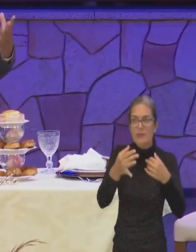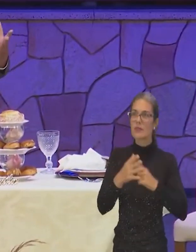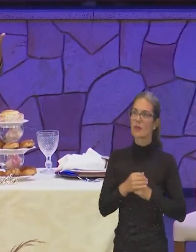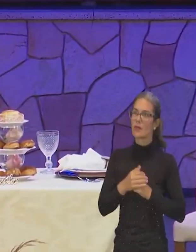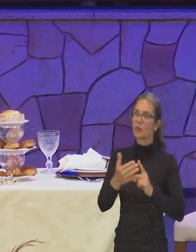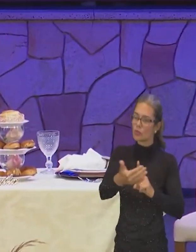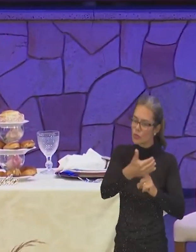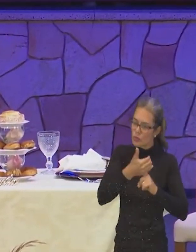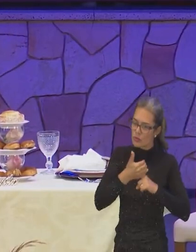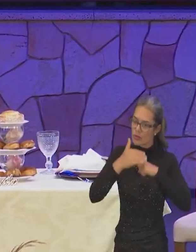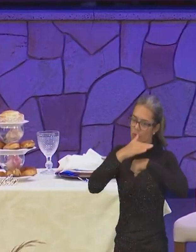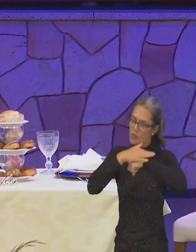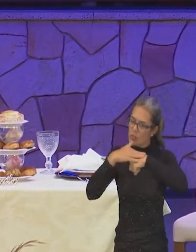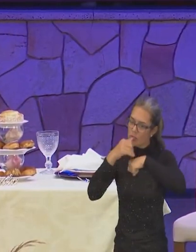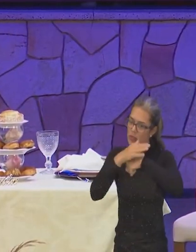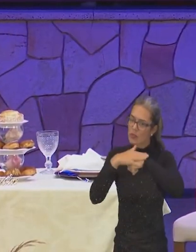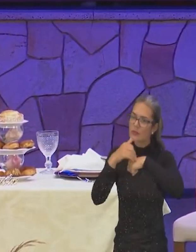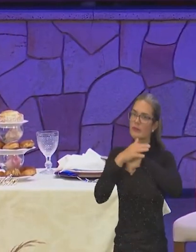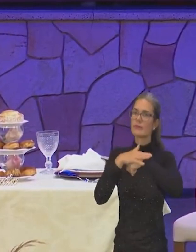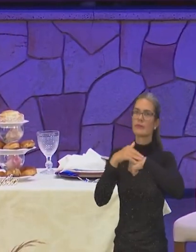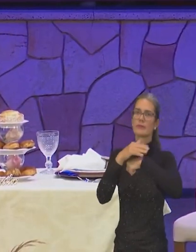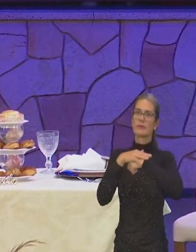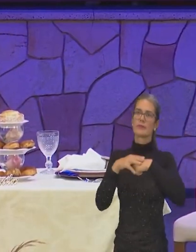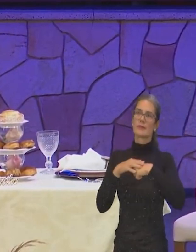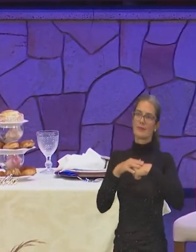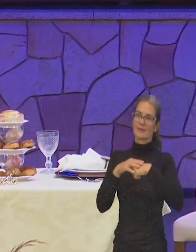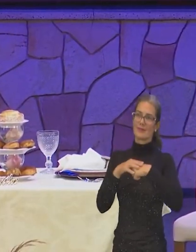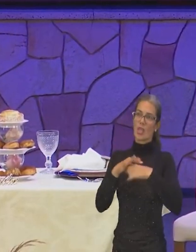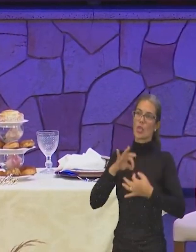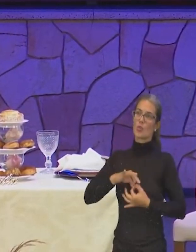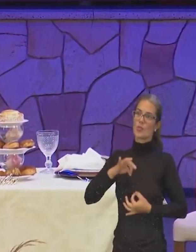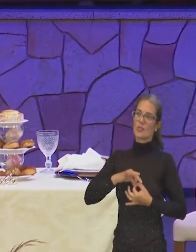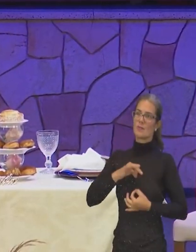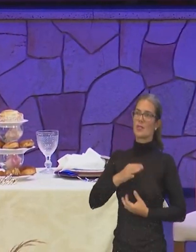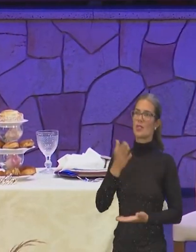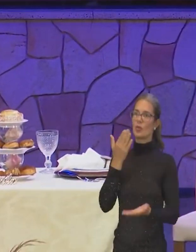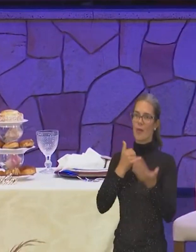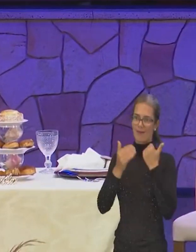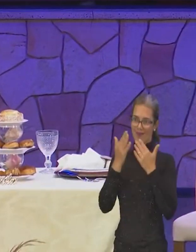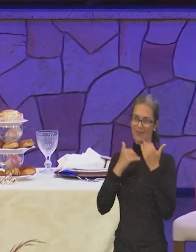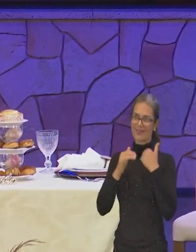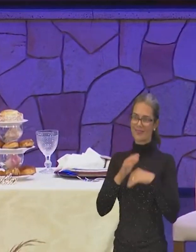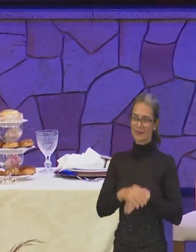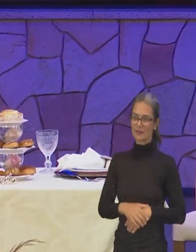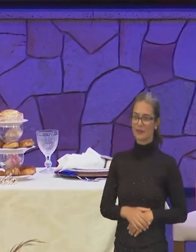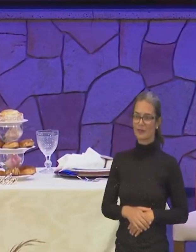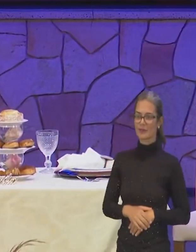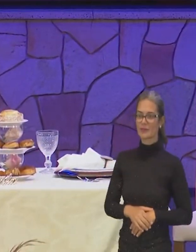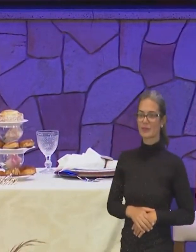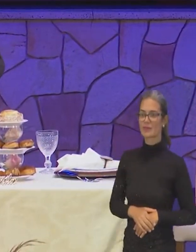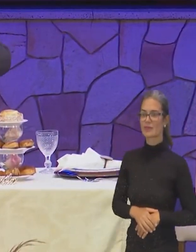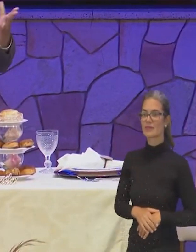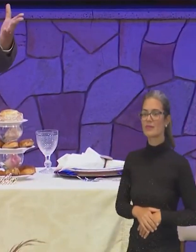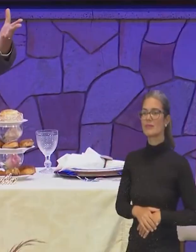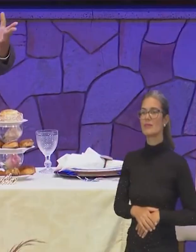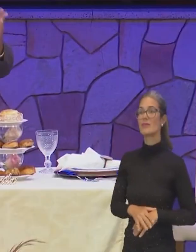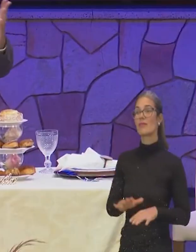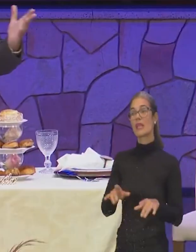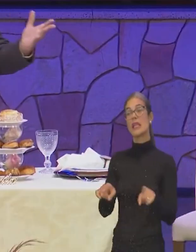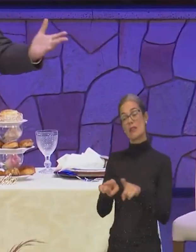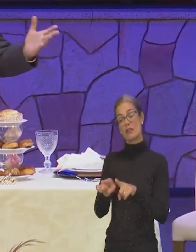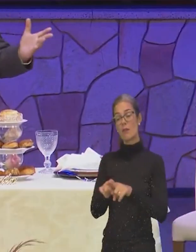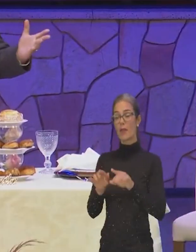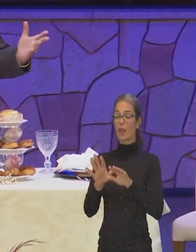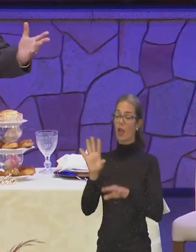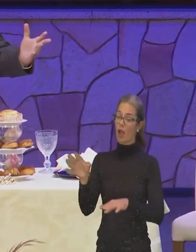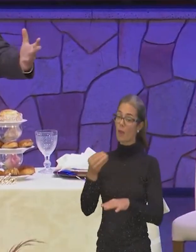um tempo de alimento espiritual. Sempre encerramos esse momento lendo a Bíblia, muitas